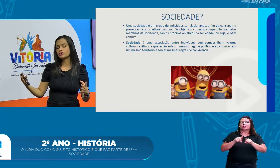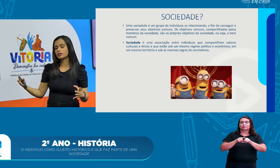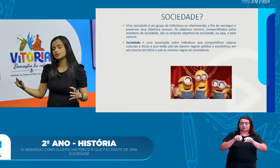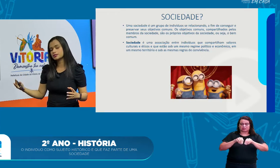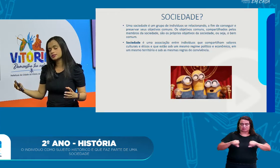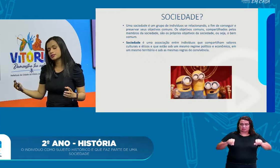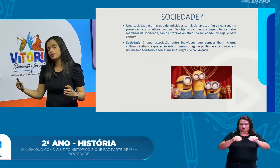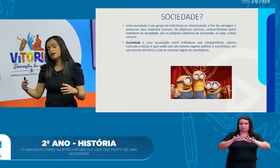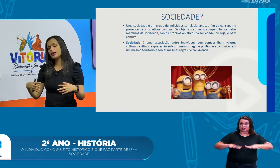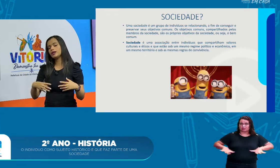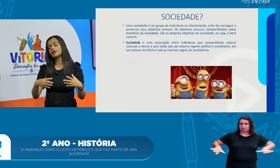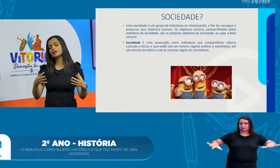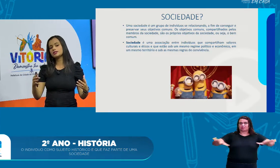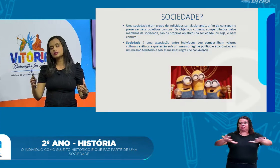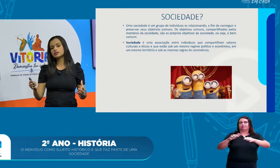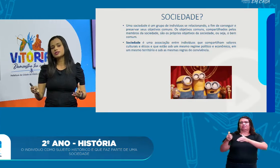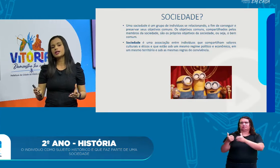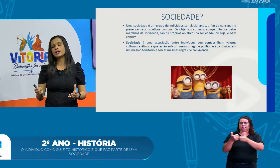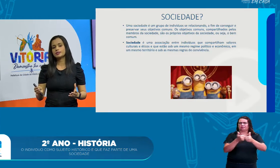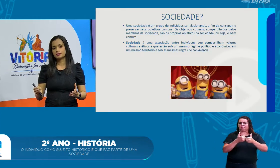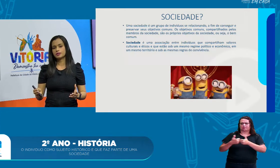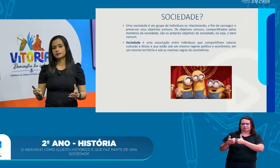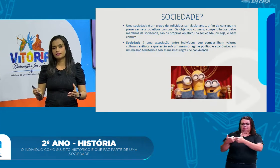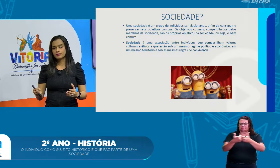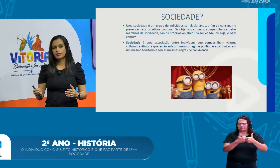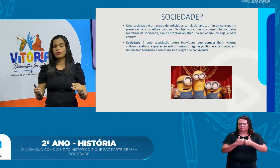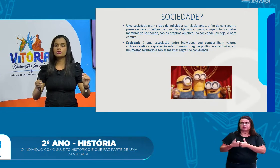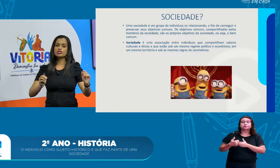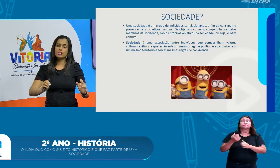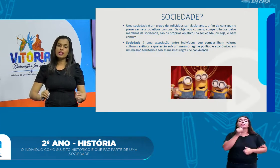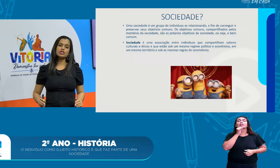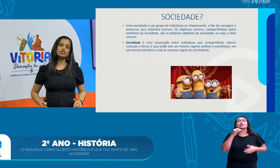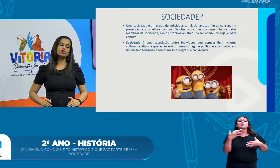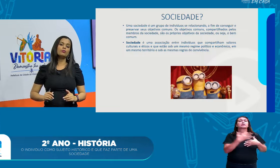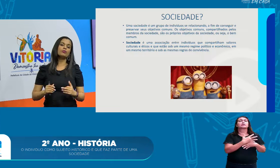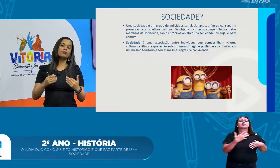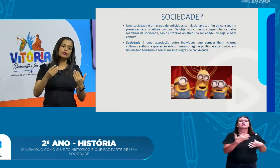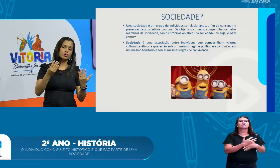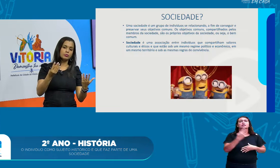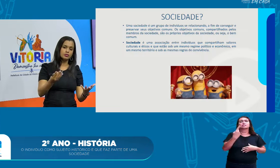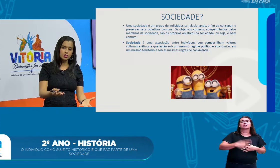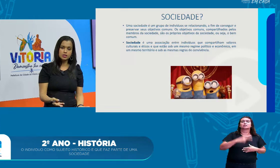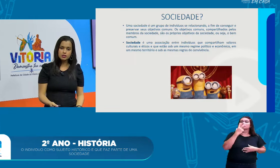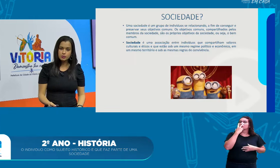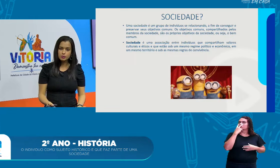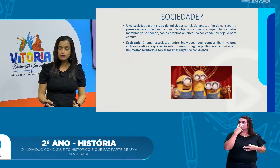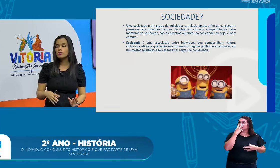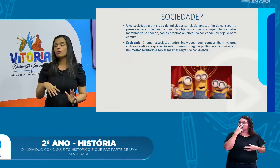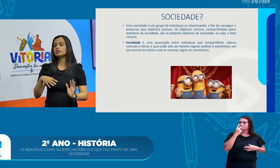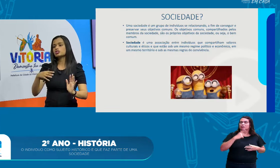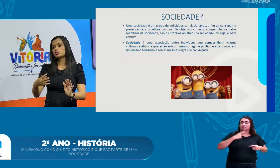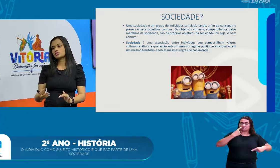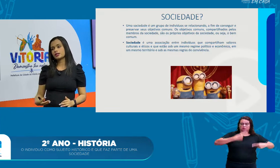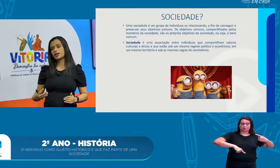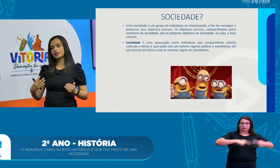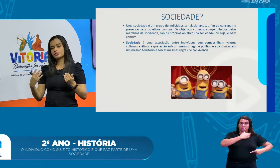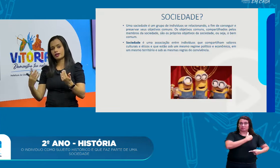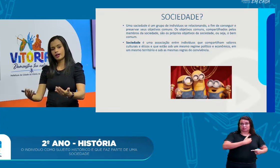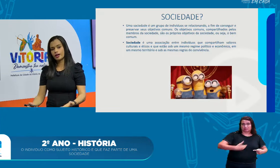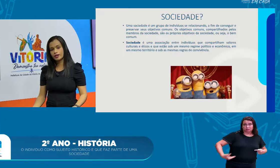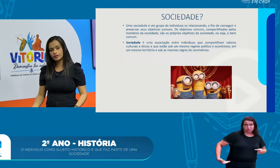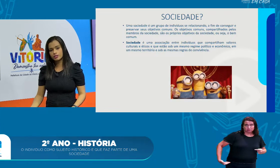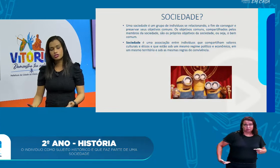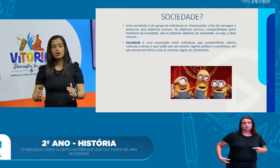de Vitória de Santo Antão, ela é uma grande sociedade também, onde a gente é regido por um poder político, onde a gente segue